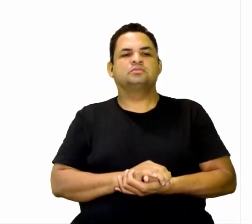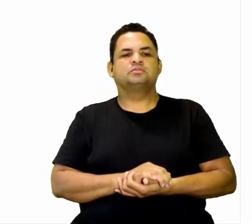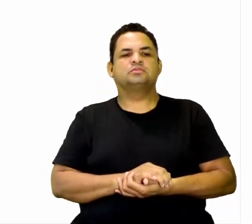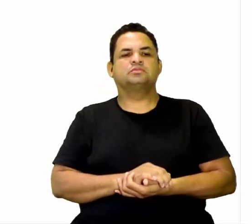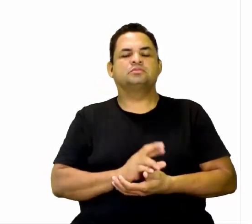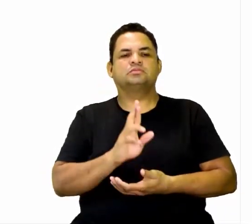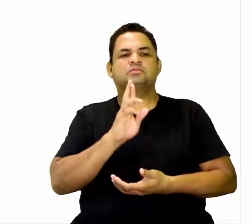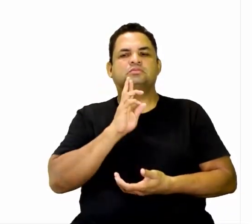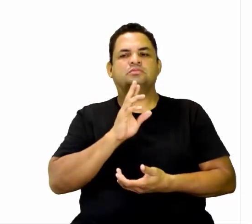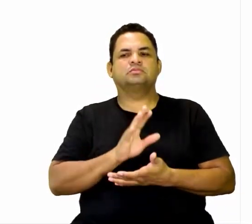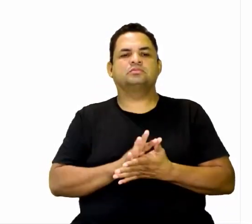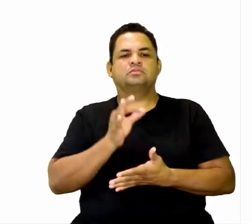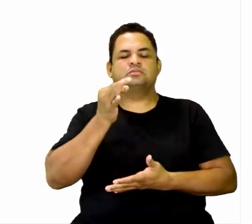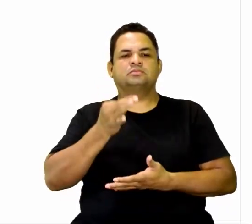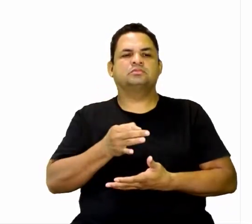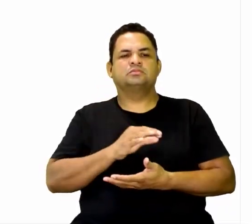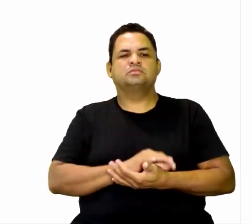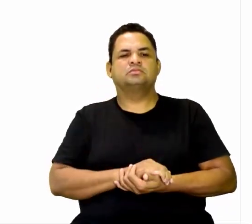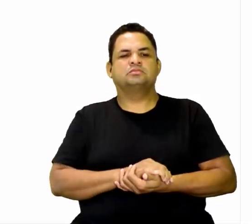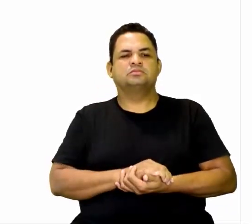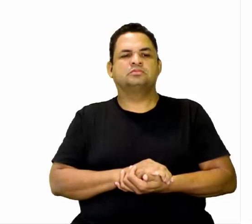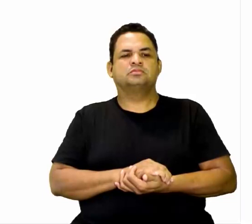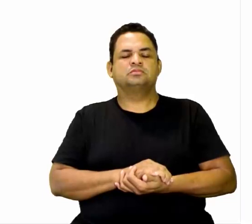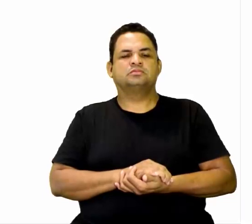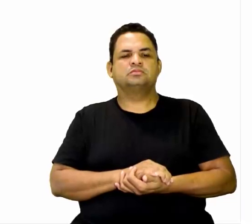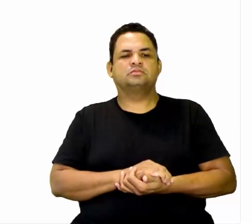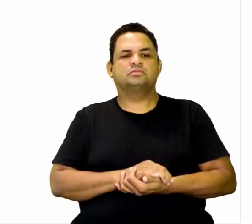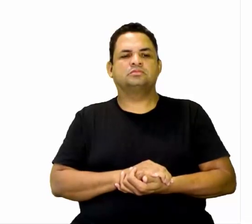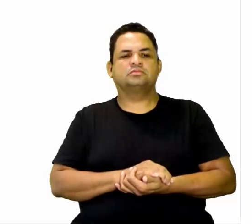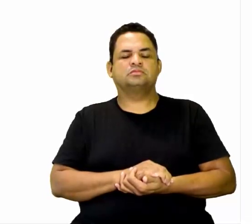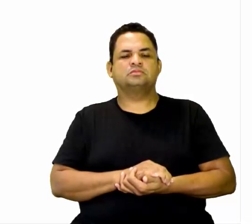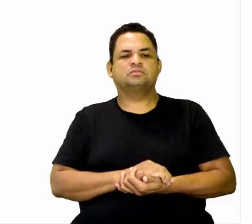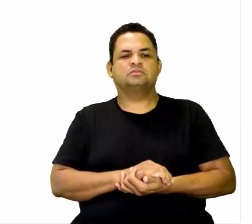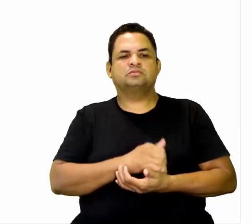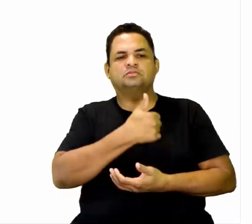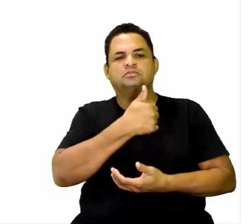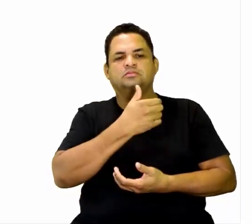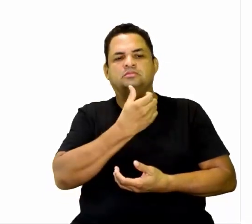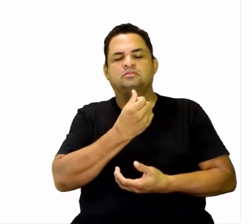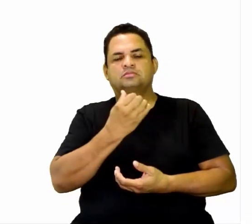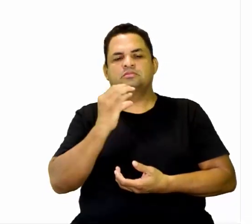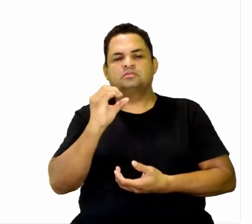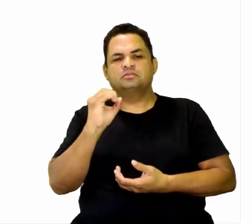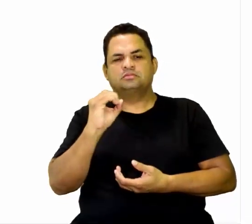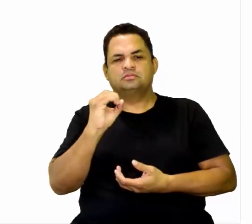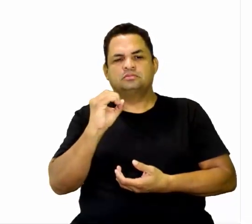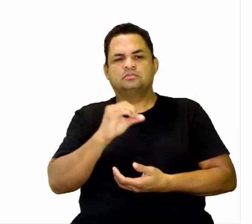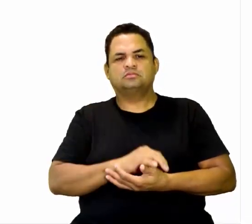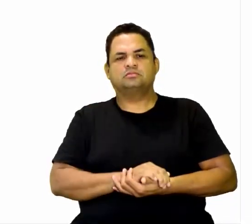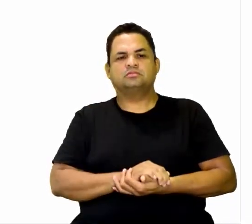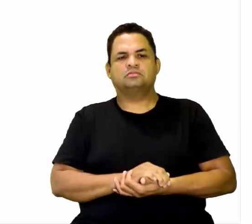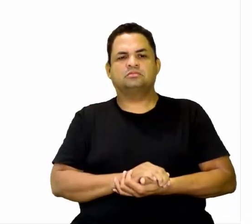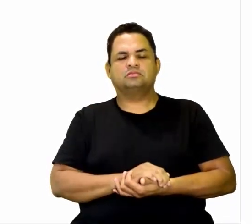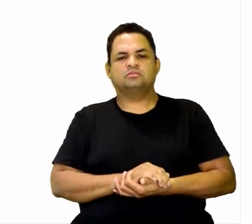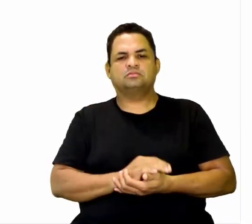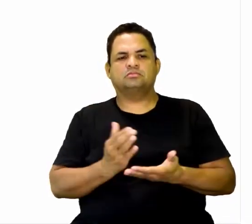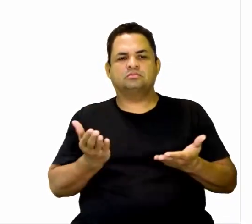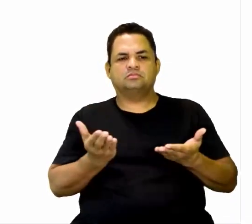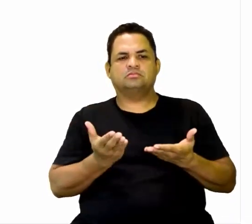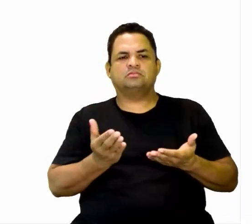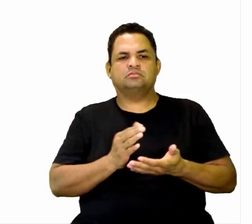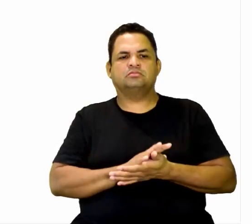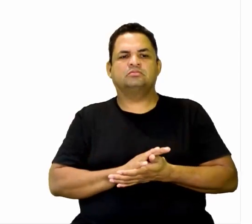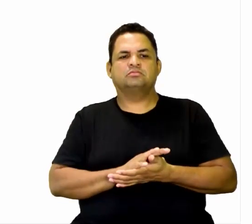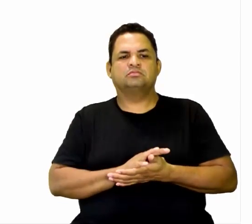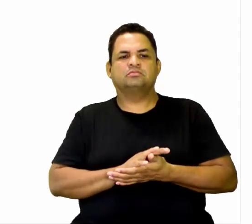resposta correta, exatamente 160. E agora, vamos